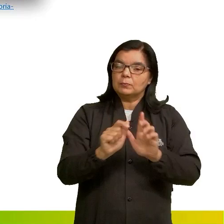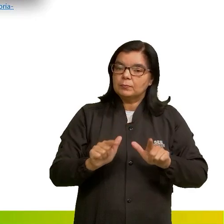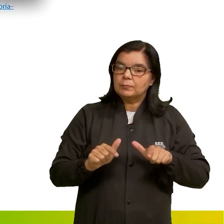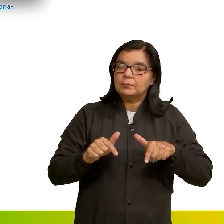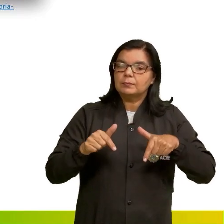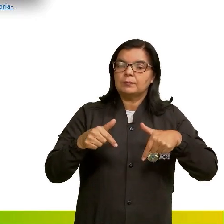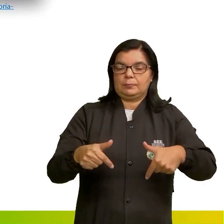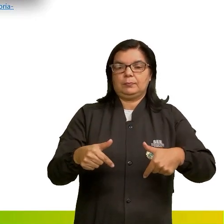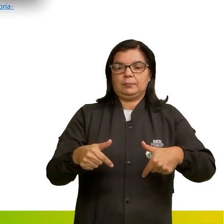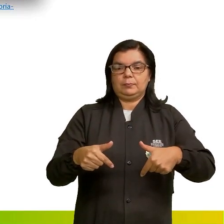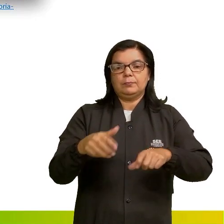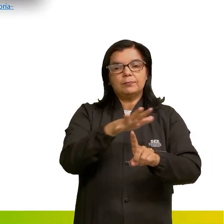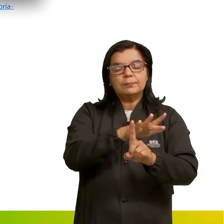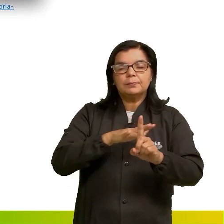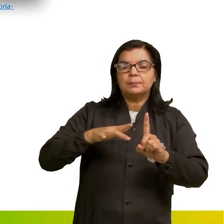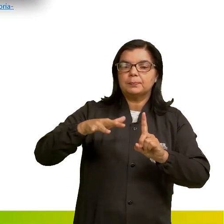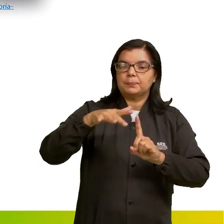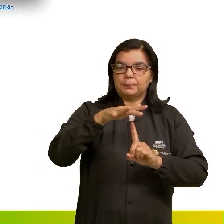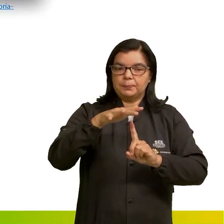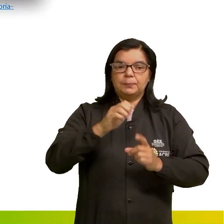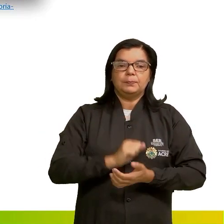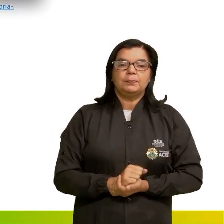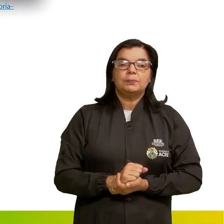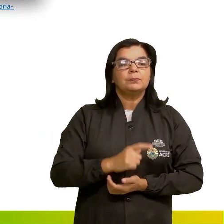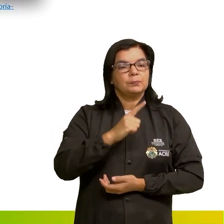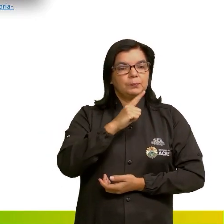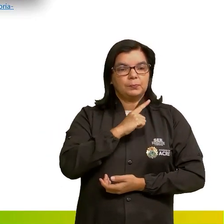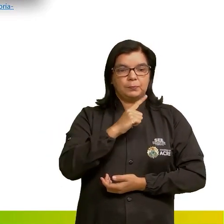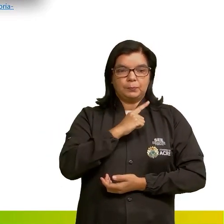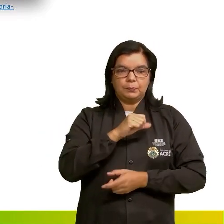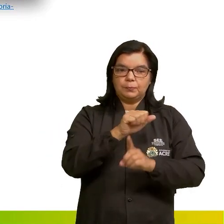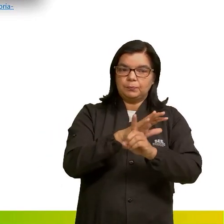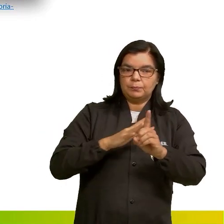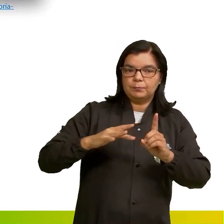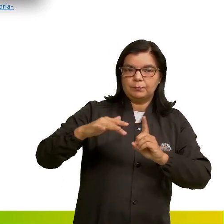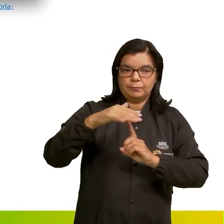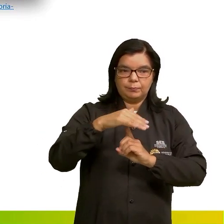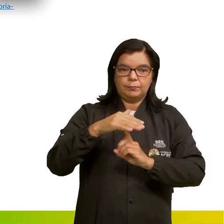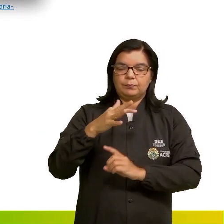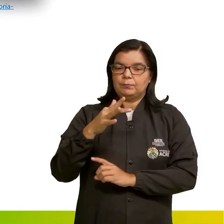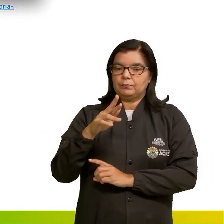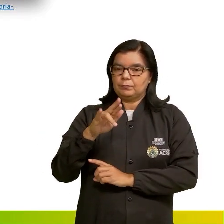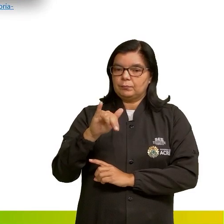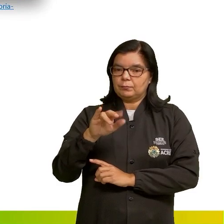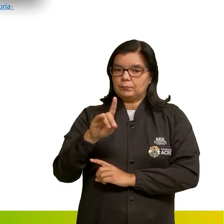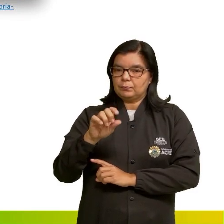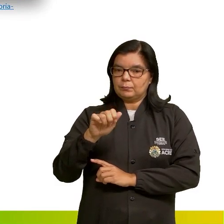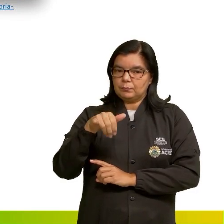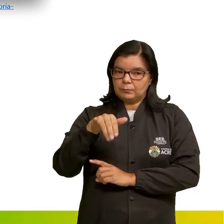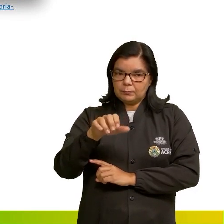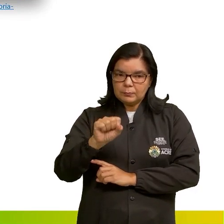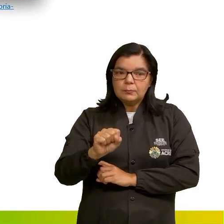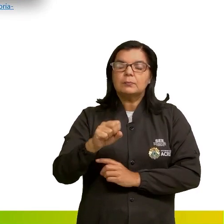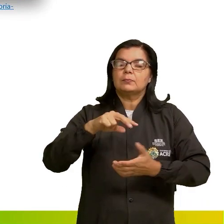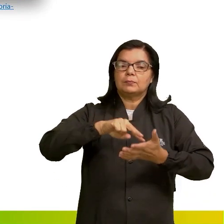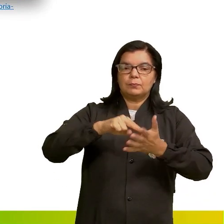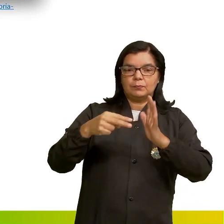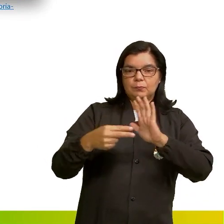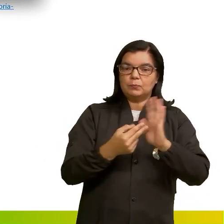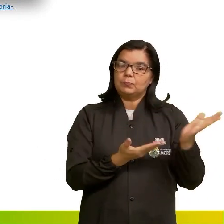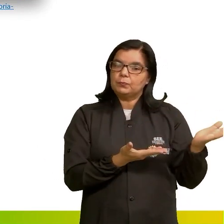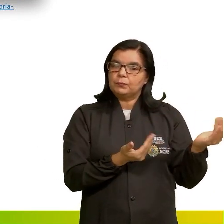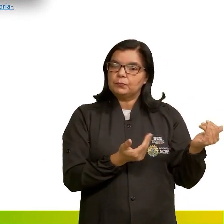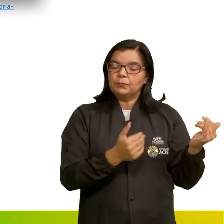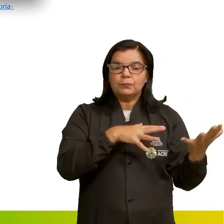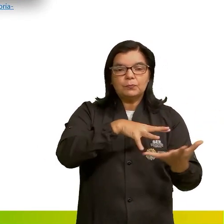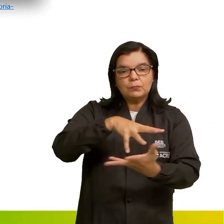movimentos ambientalistas. Então, nós temos o movimento Fridays for Future, né, que no caso são jovens do